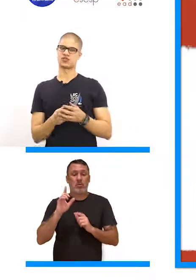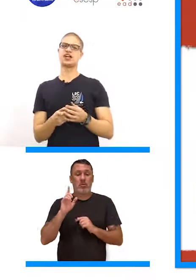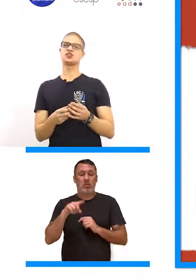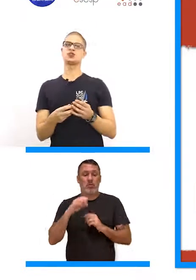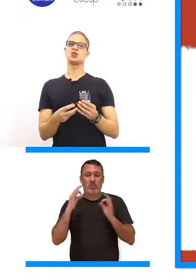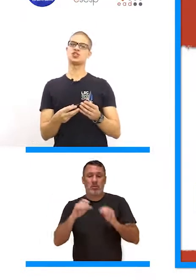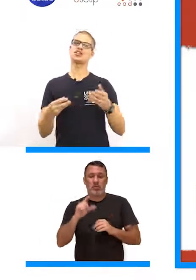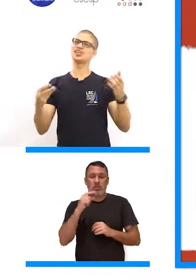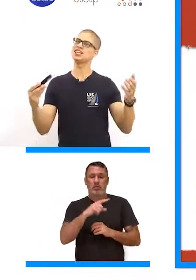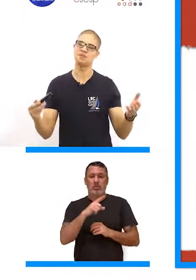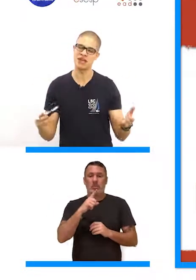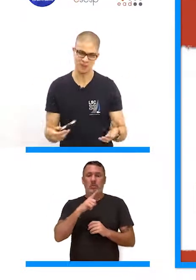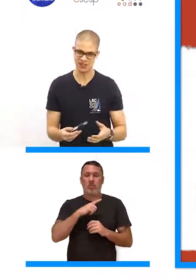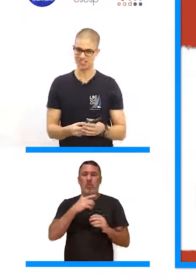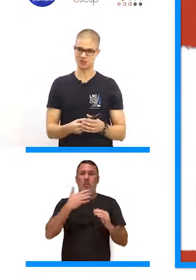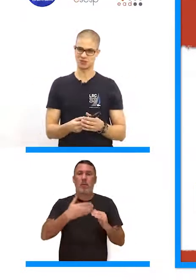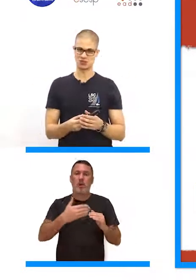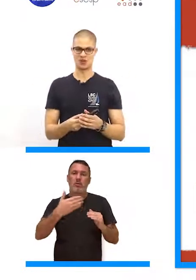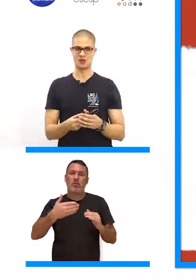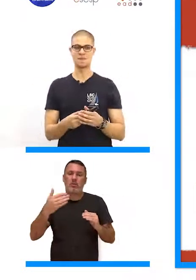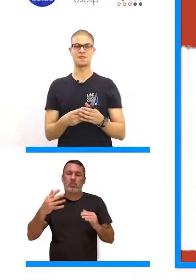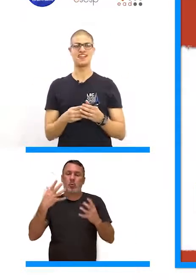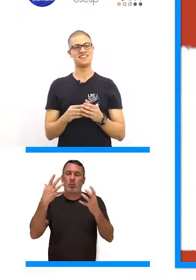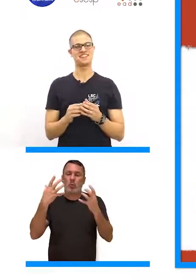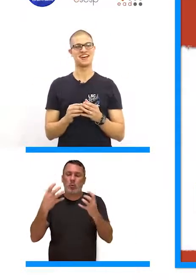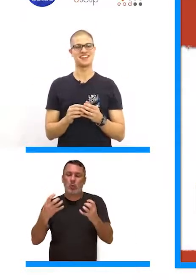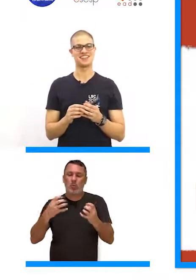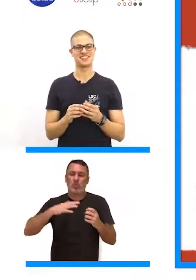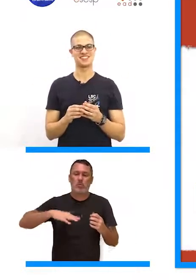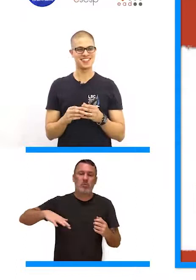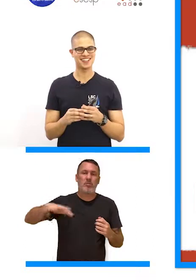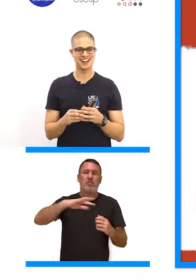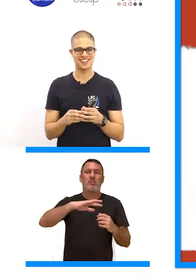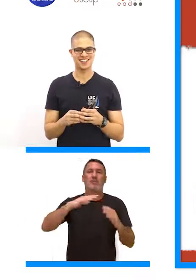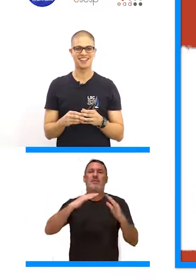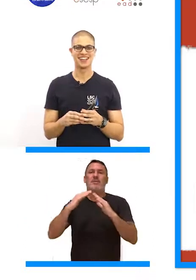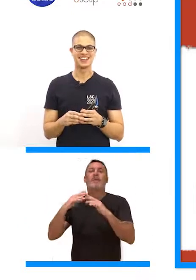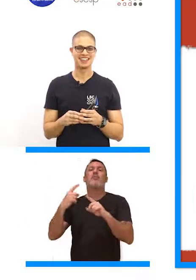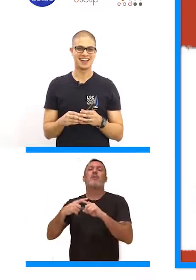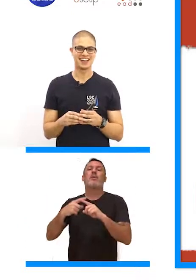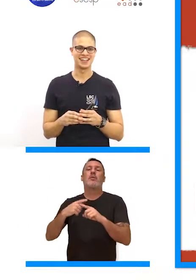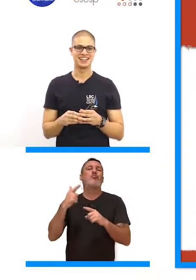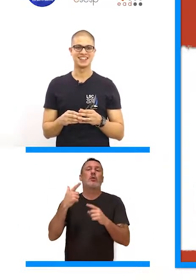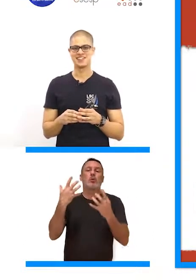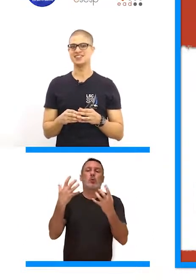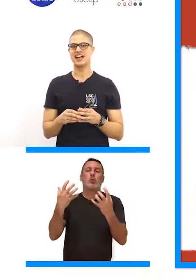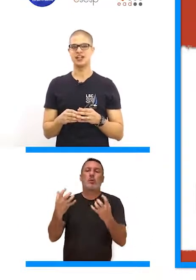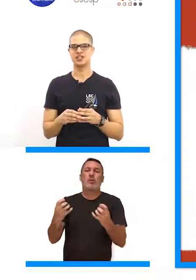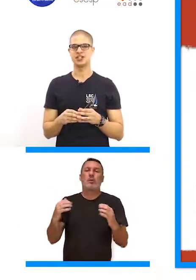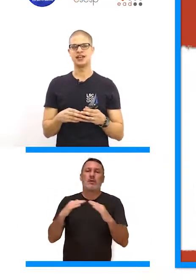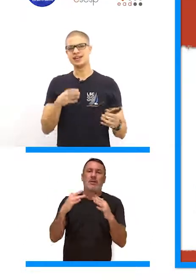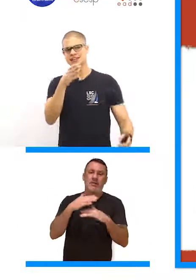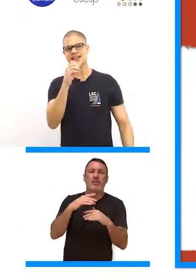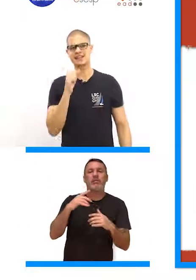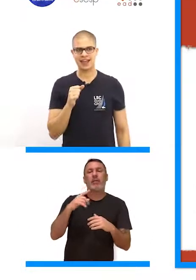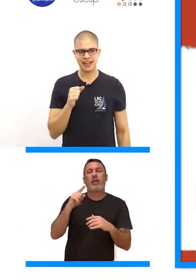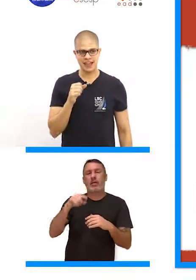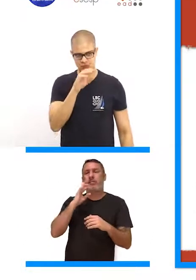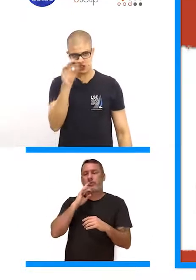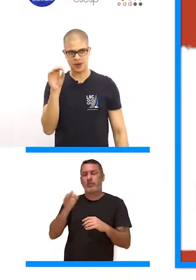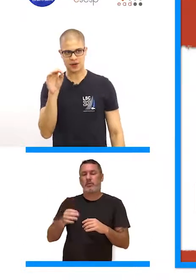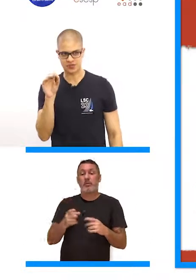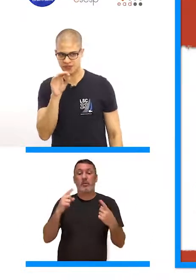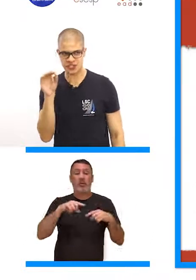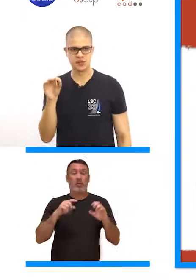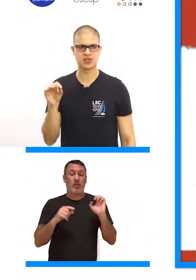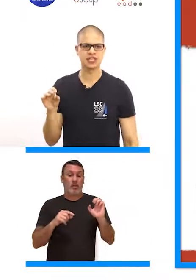Pelo processo de impermeabilização do solo nas áreas centrais da cidade. Na letra E,